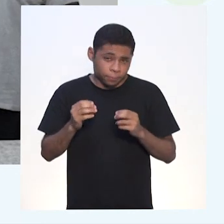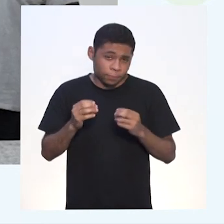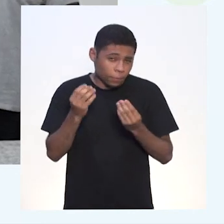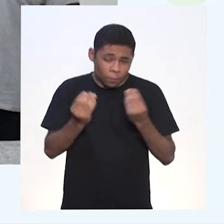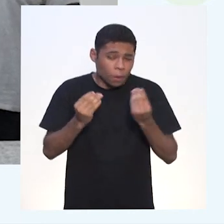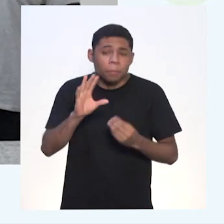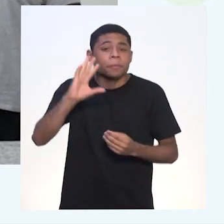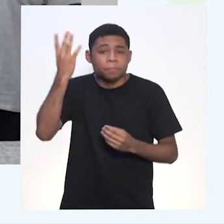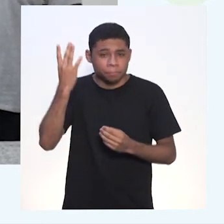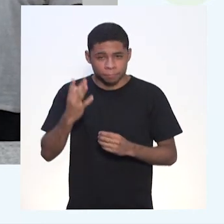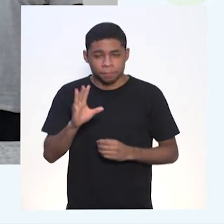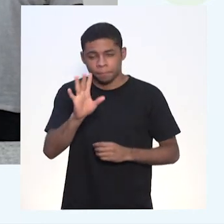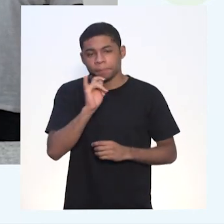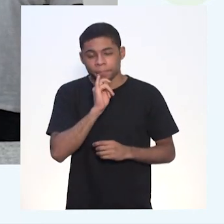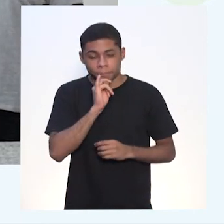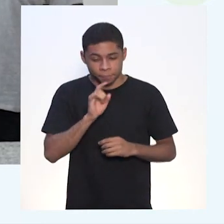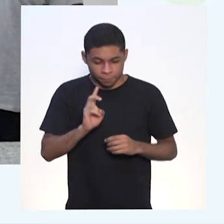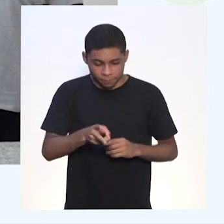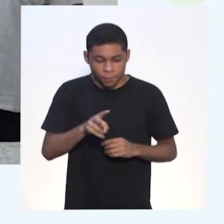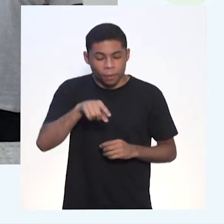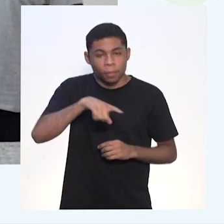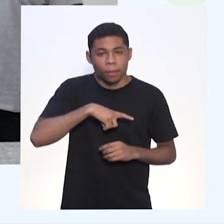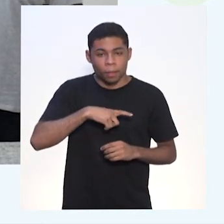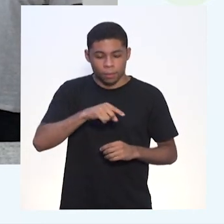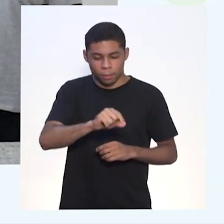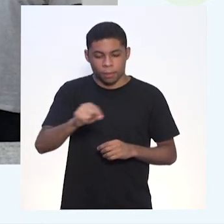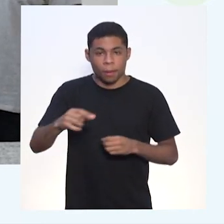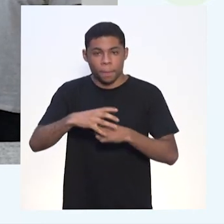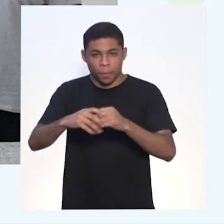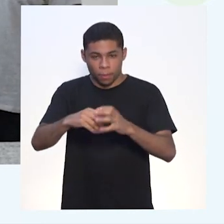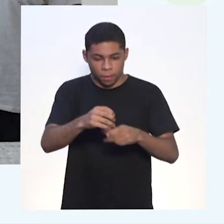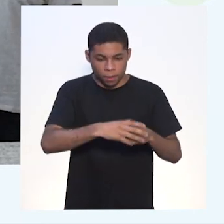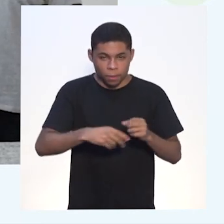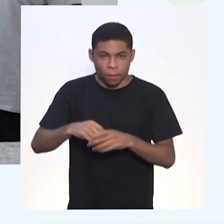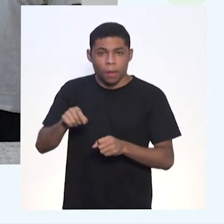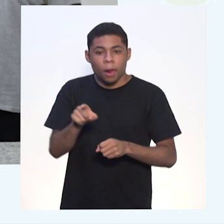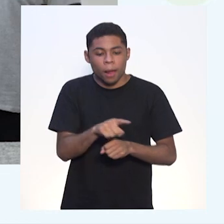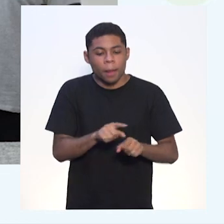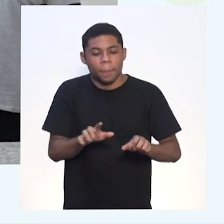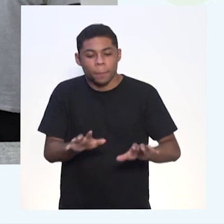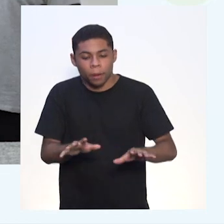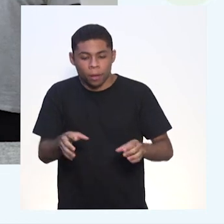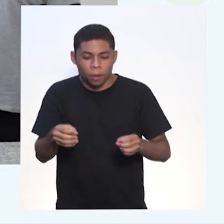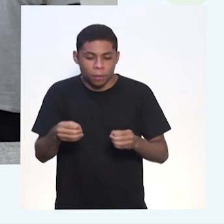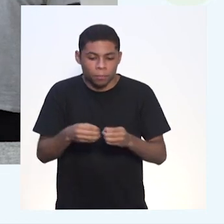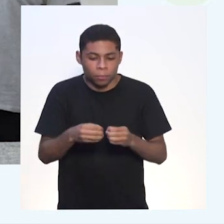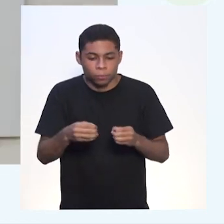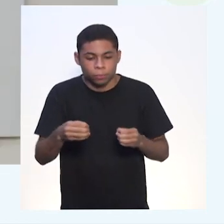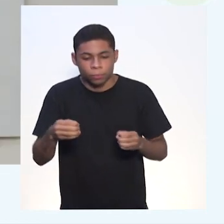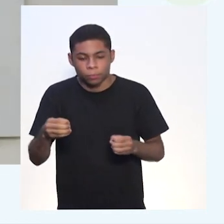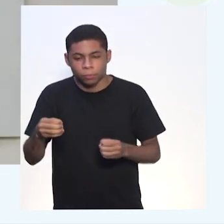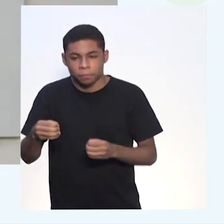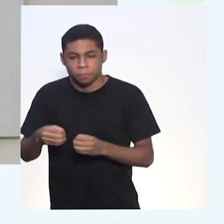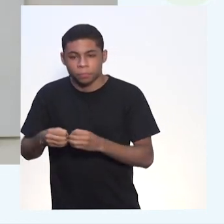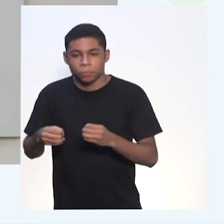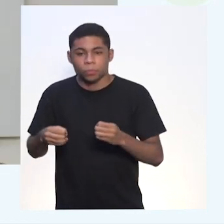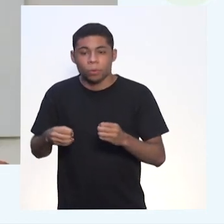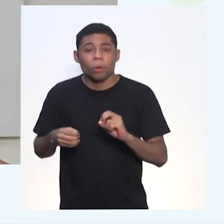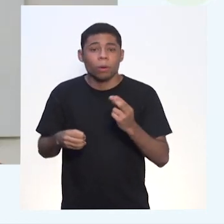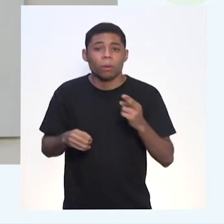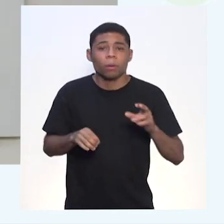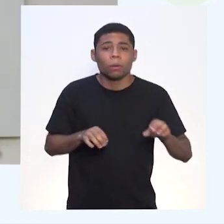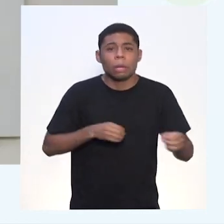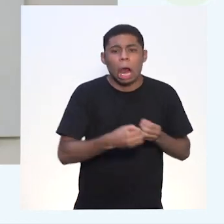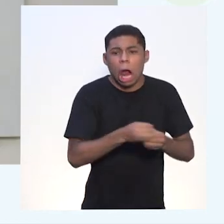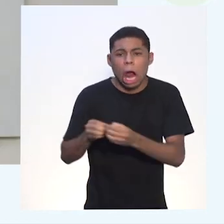ocorra essa colisão? Quando as moléculas elas estão mais paradinhas ou quando as moléculas estão mais agitadas? Bom, com certeza,